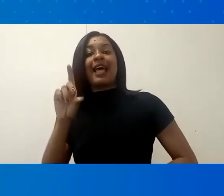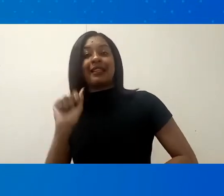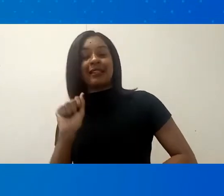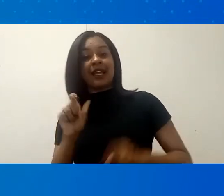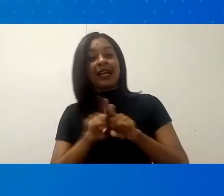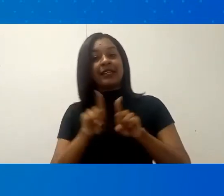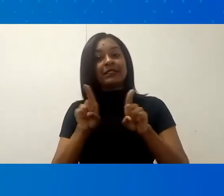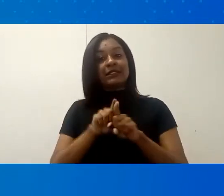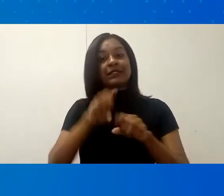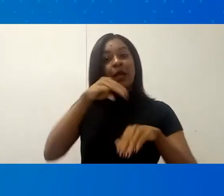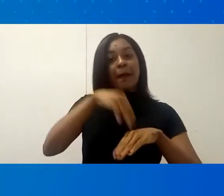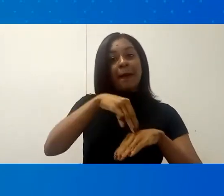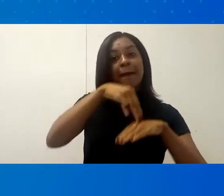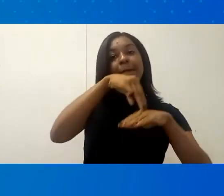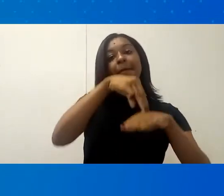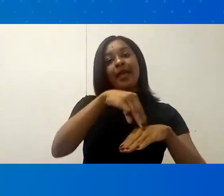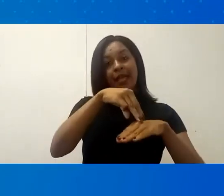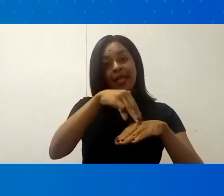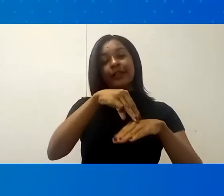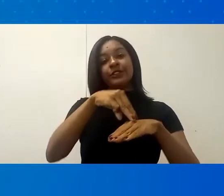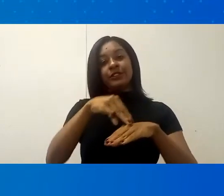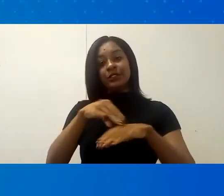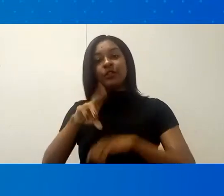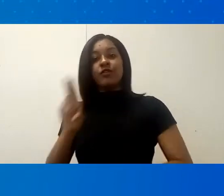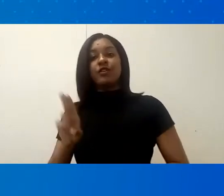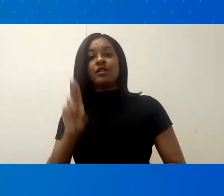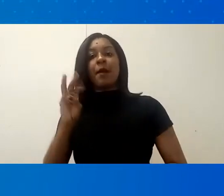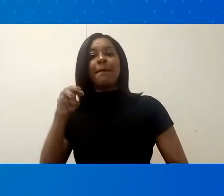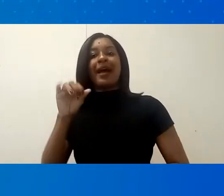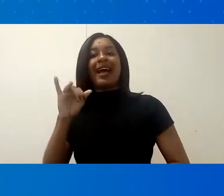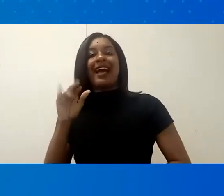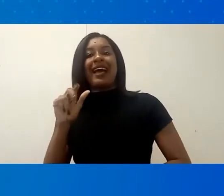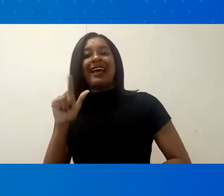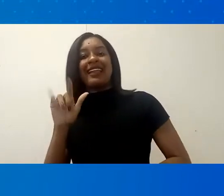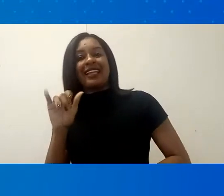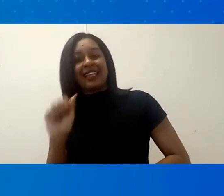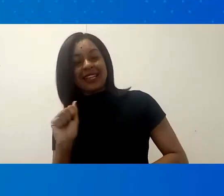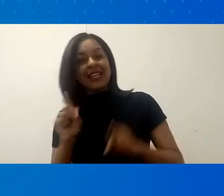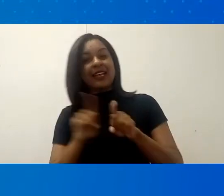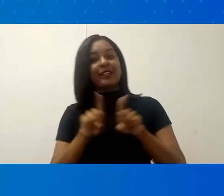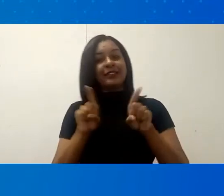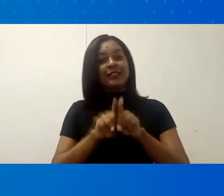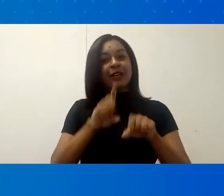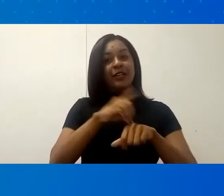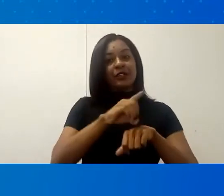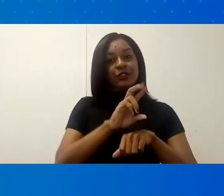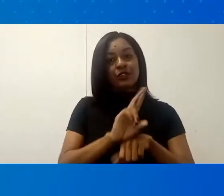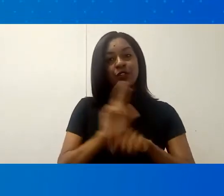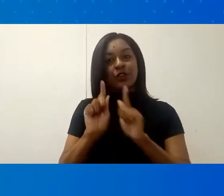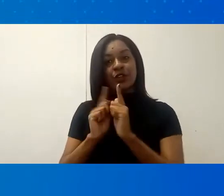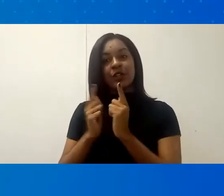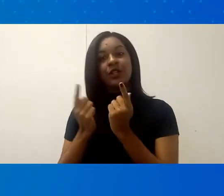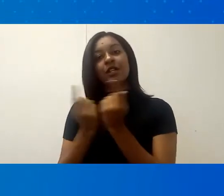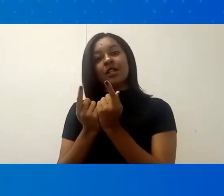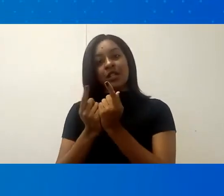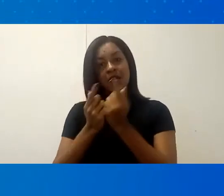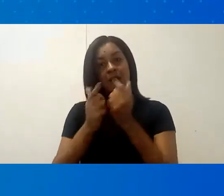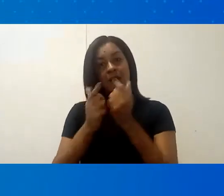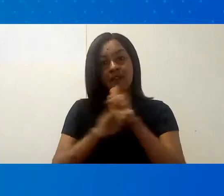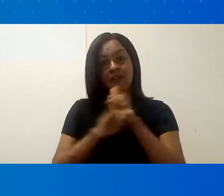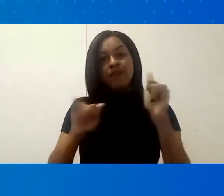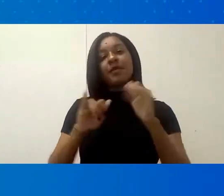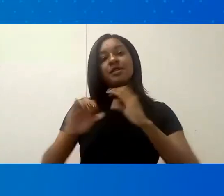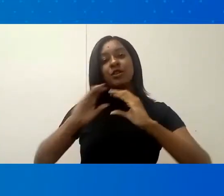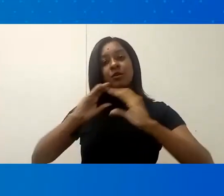UNESP de Marília professor e Doutor no departamento de educação informação e comunicação da Faculdade de